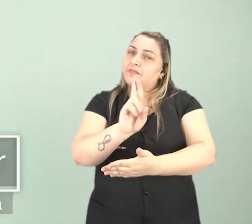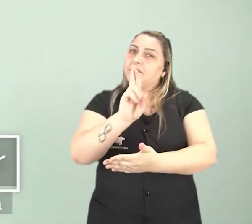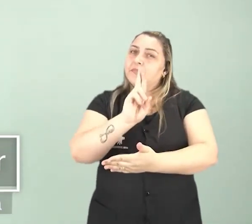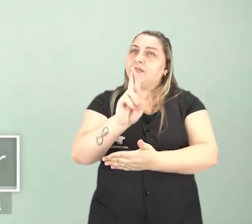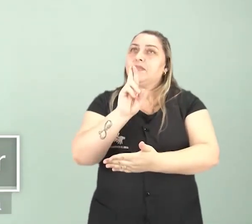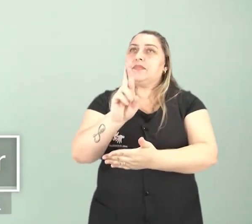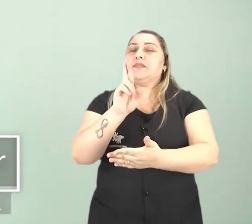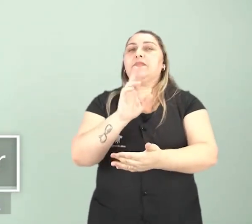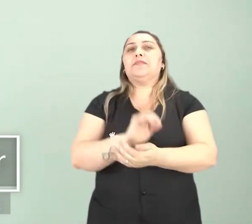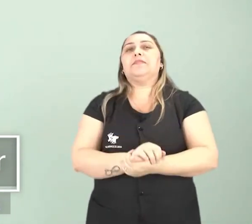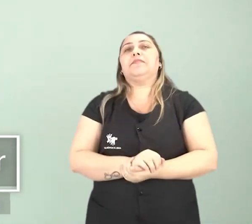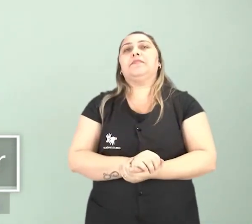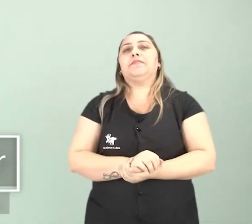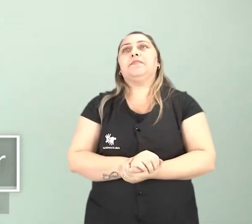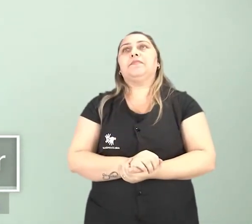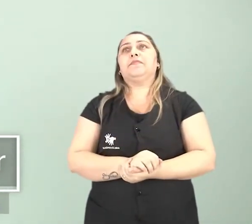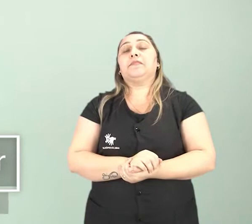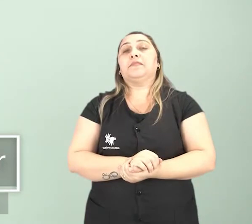esses